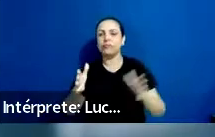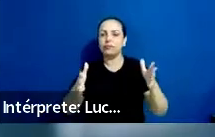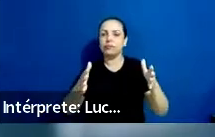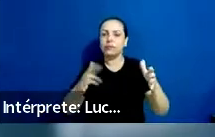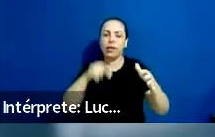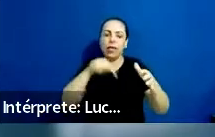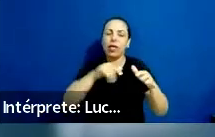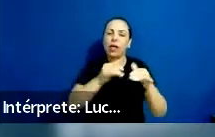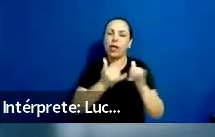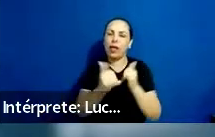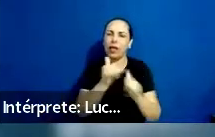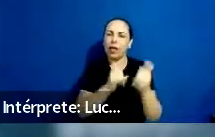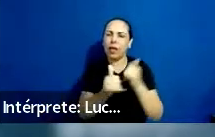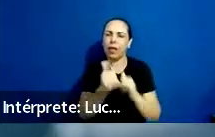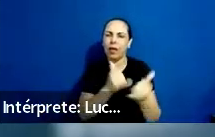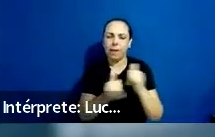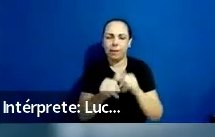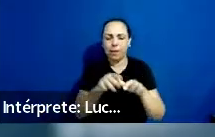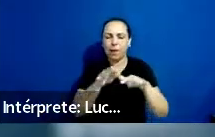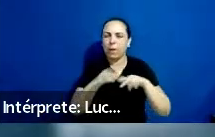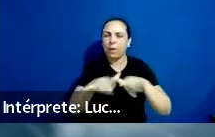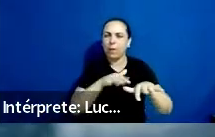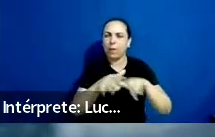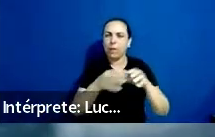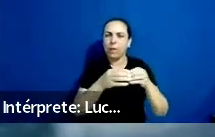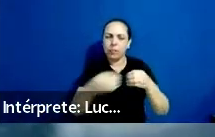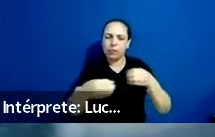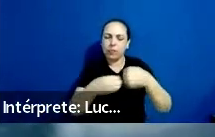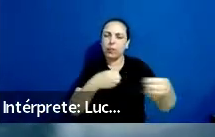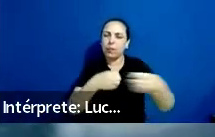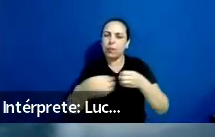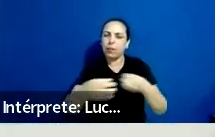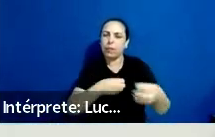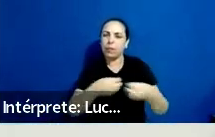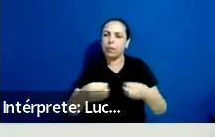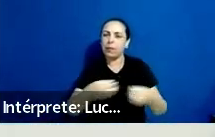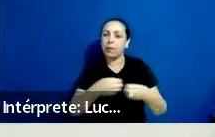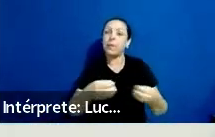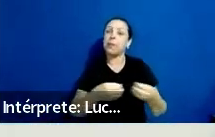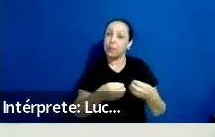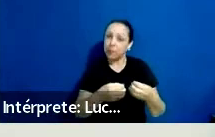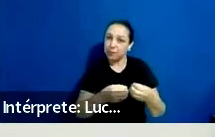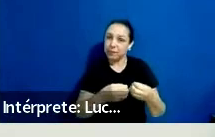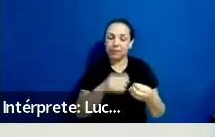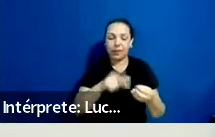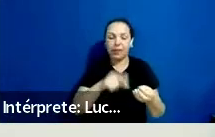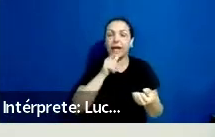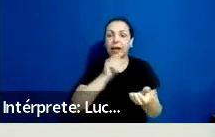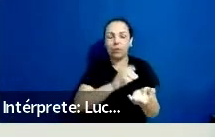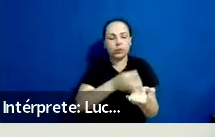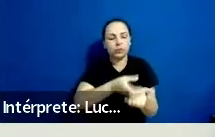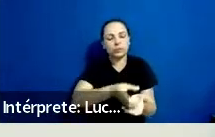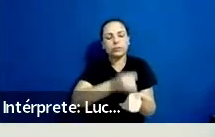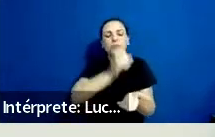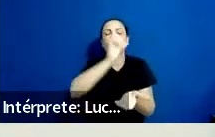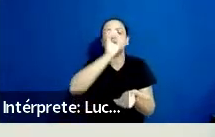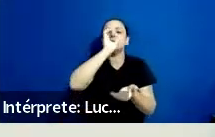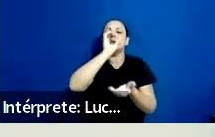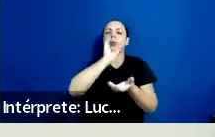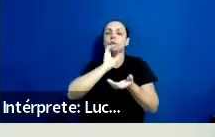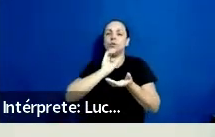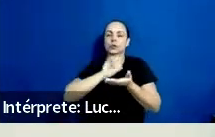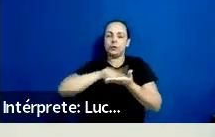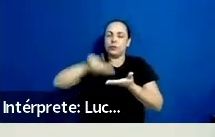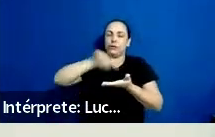Mais oxigênio, menos acidez na célula e a redução do excesso de radicais livres. Ou seja, se esse é o ponto de partida para o aparecimento